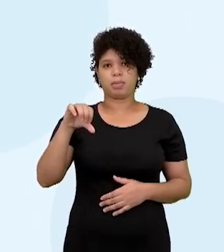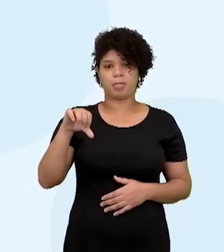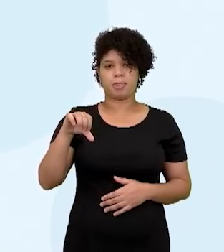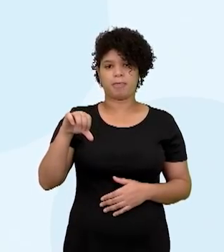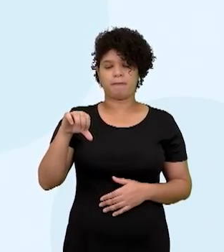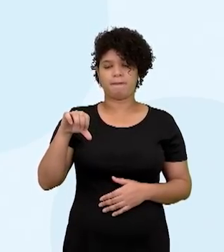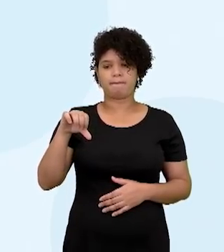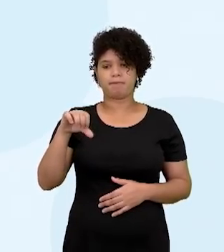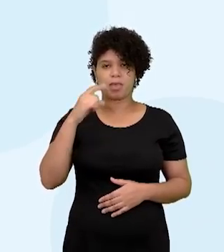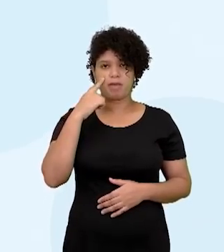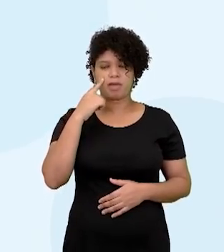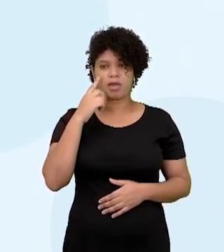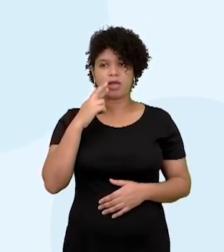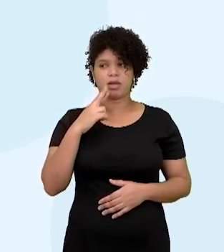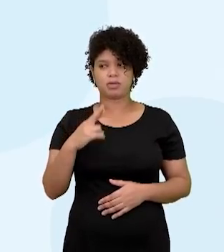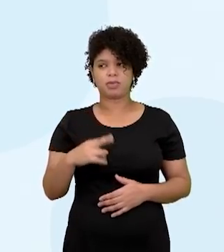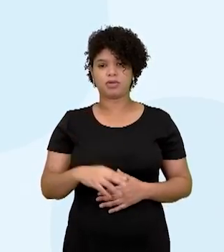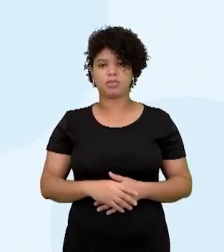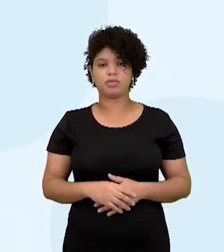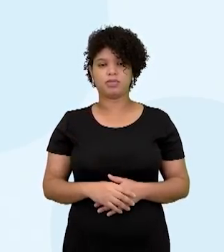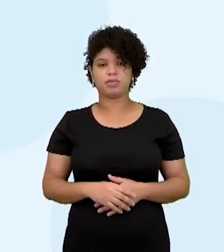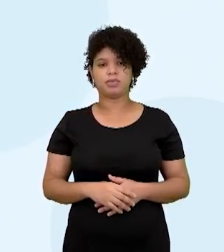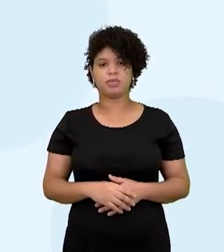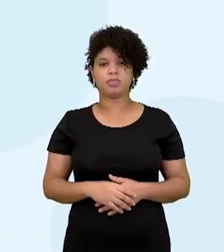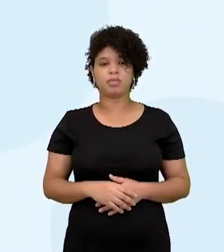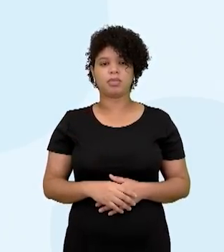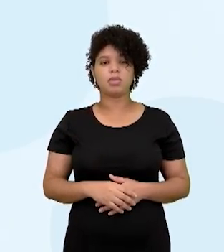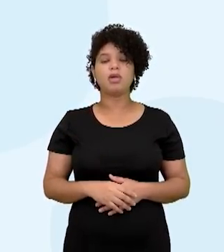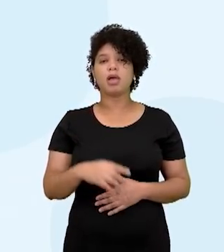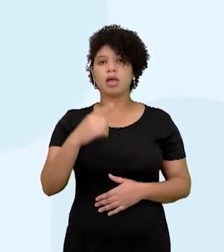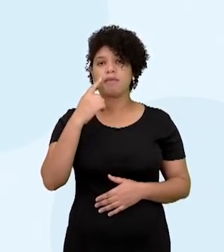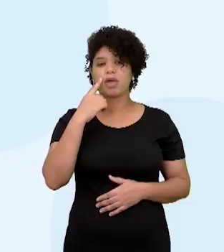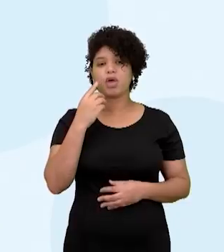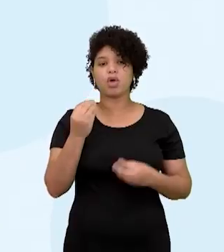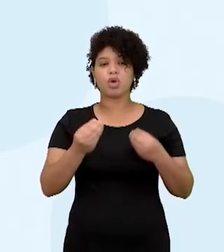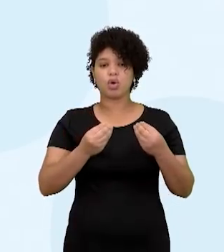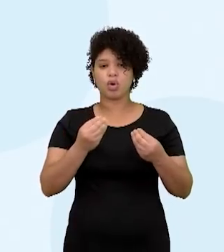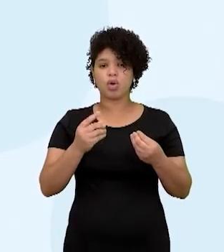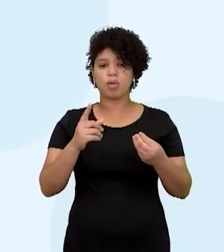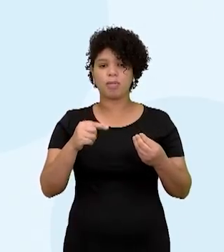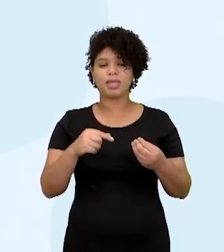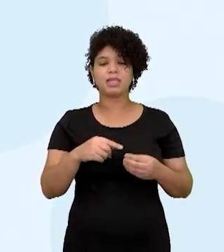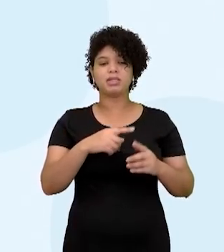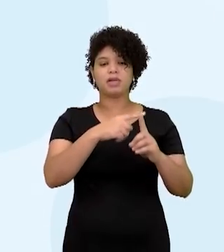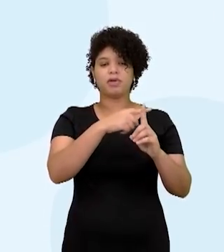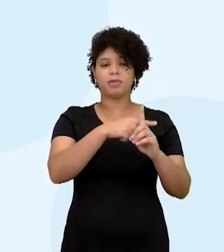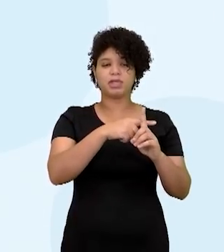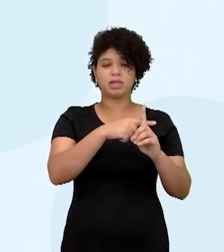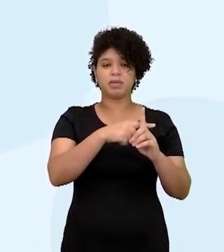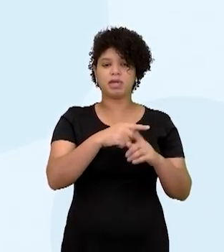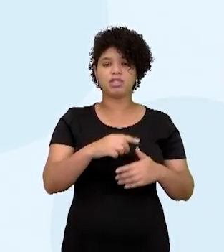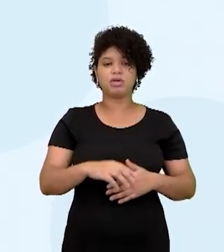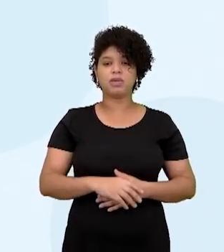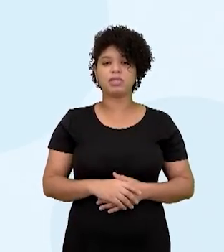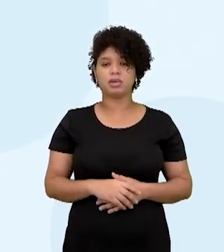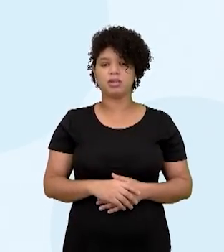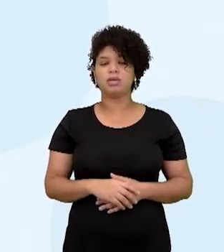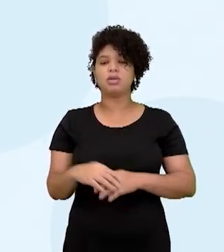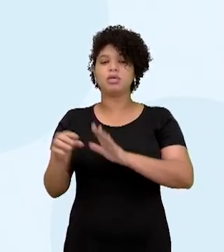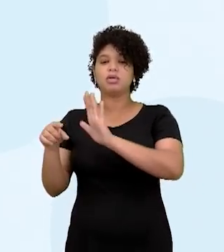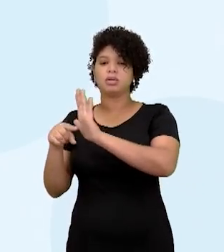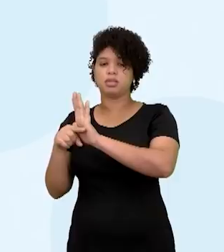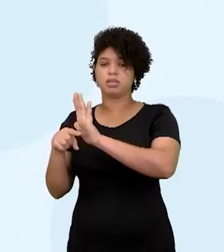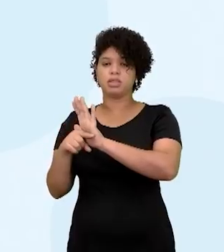Então, olhando para as duas respostas, a diferença mesmo é o sinal lá do termo do meio, que um é positivo e um é